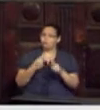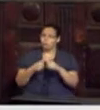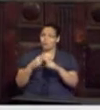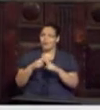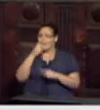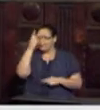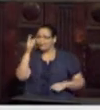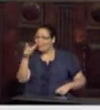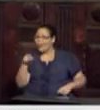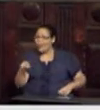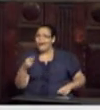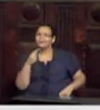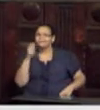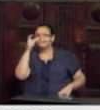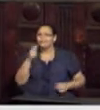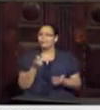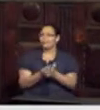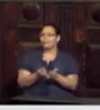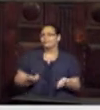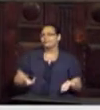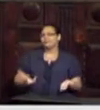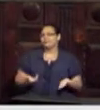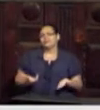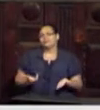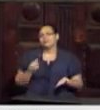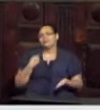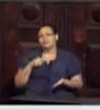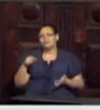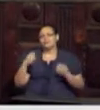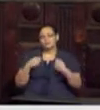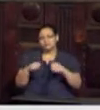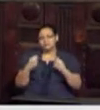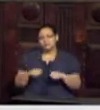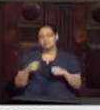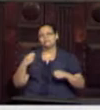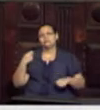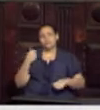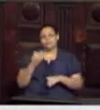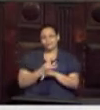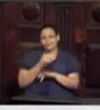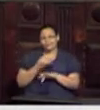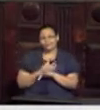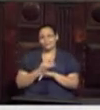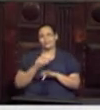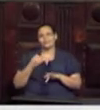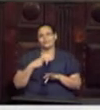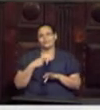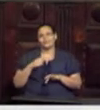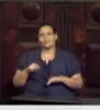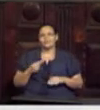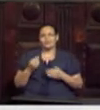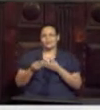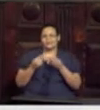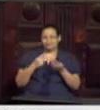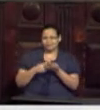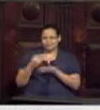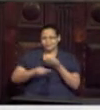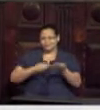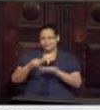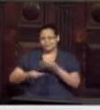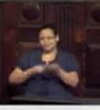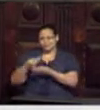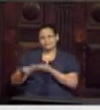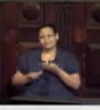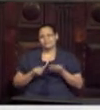tenho alguém que quer comprar, né? Ou seja, enfrentar o roubo de carga também pelas relações do mercado